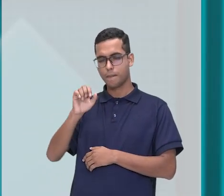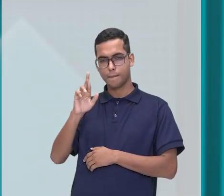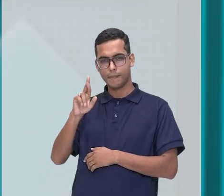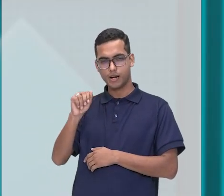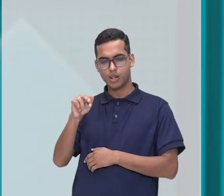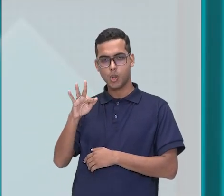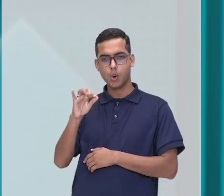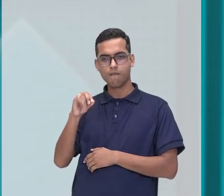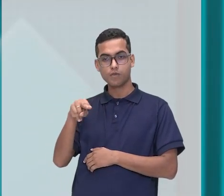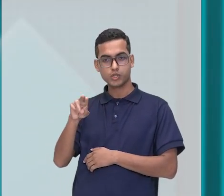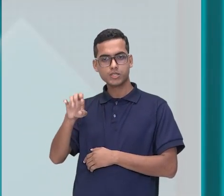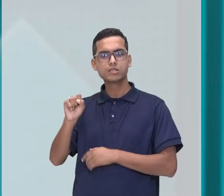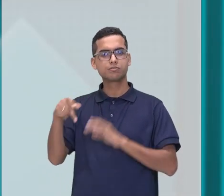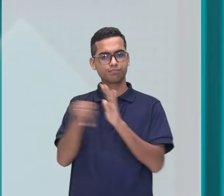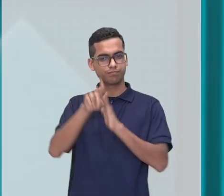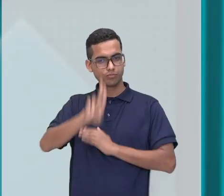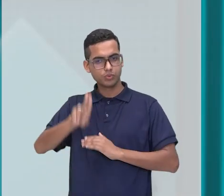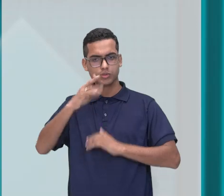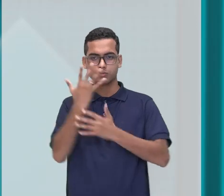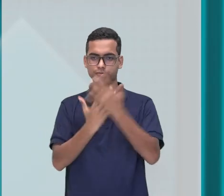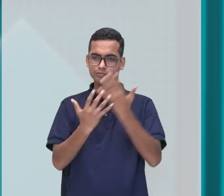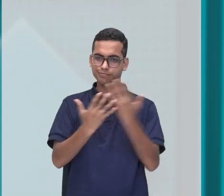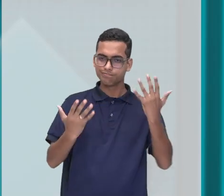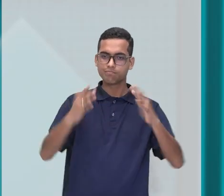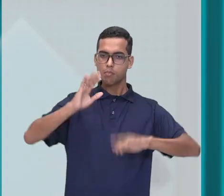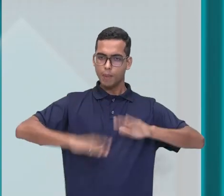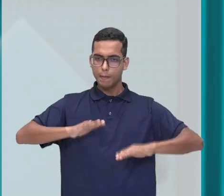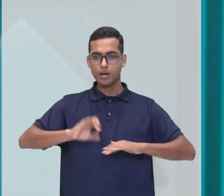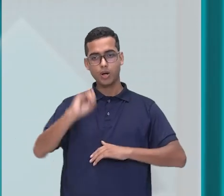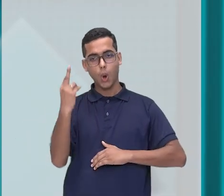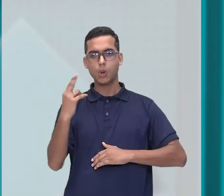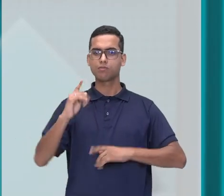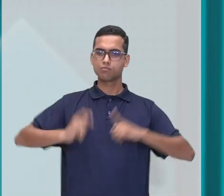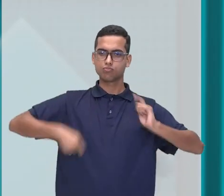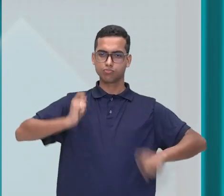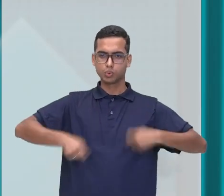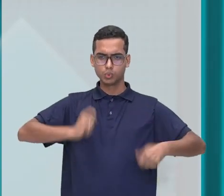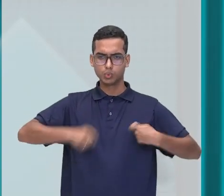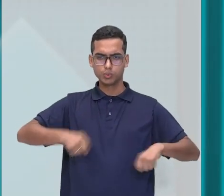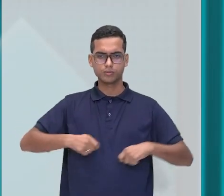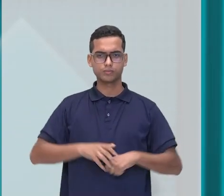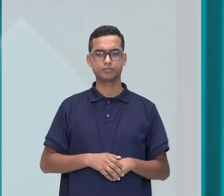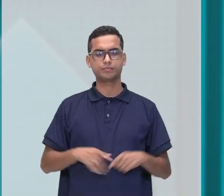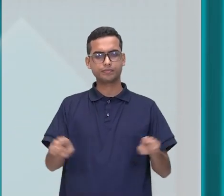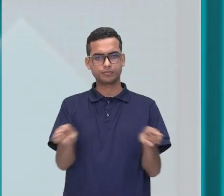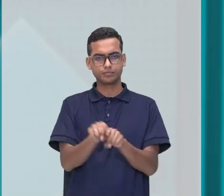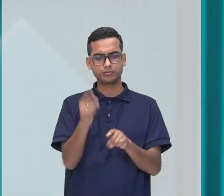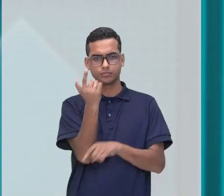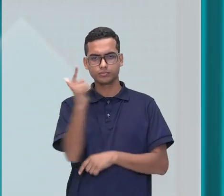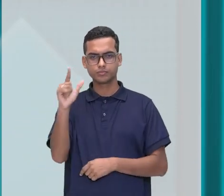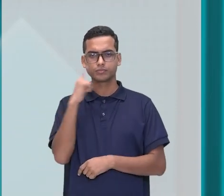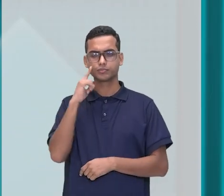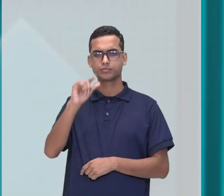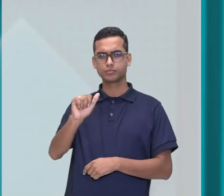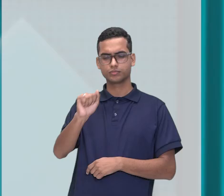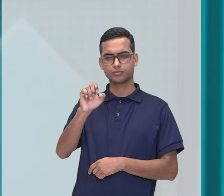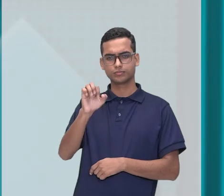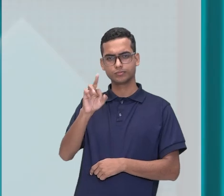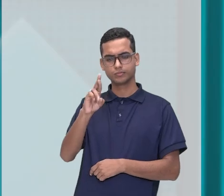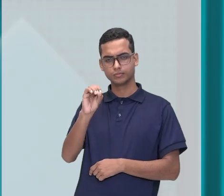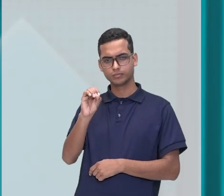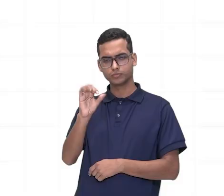de baquetas. E temos uma outra classificação, que são os aerofones, que são os instrumentos